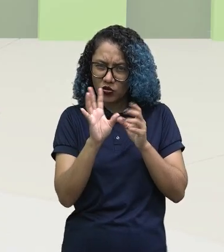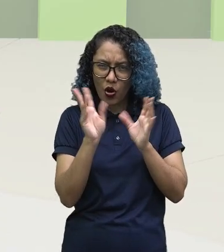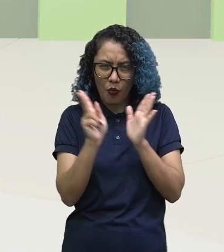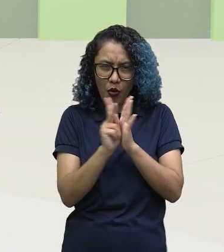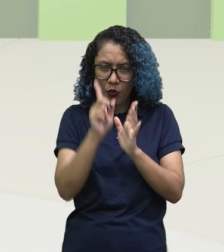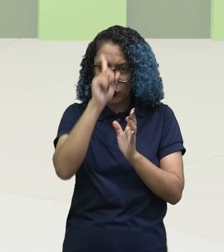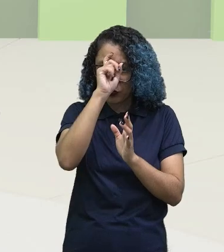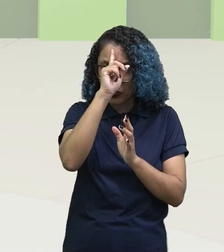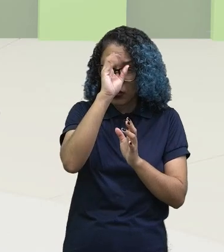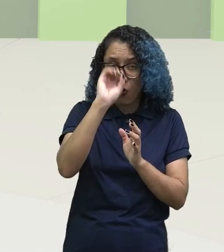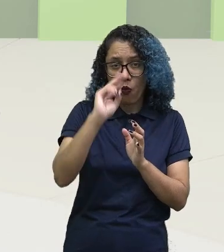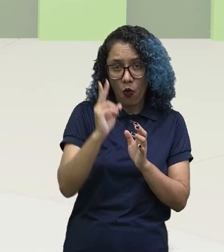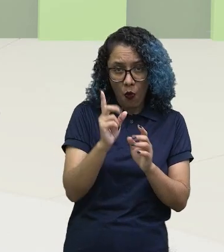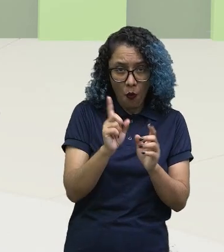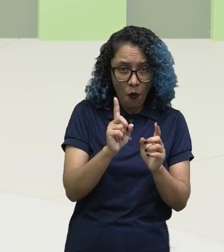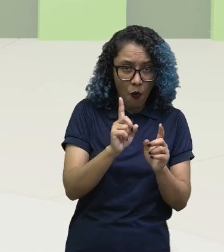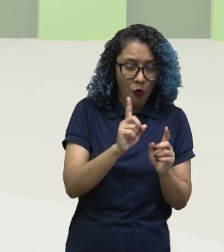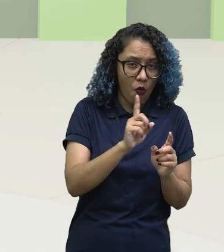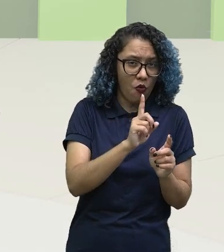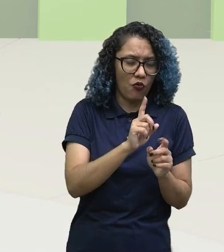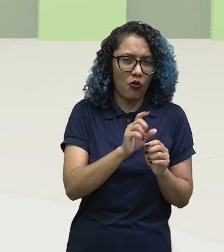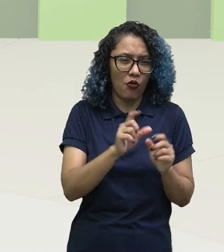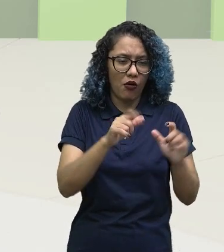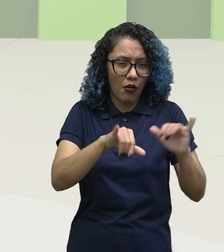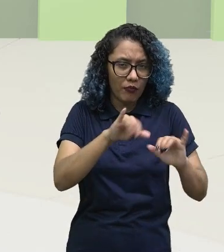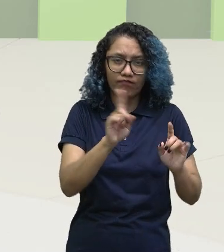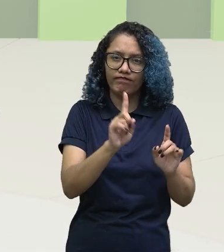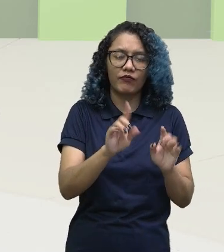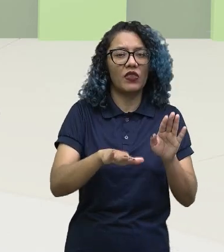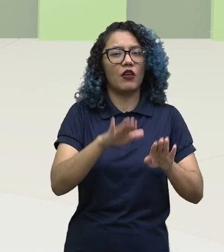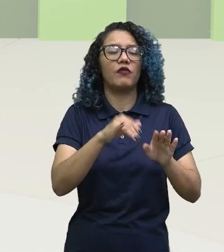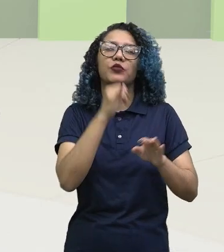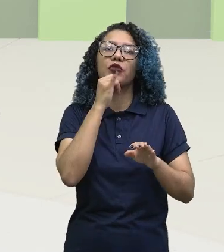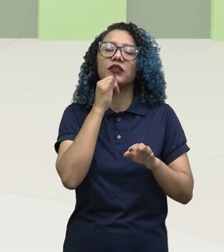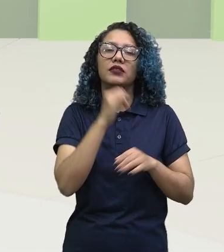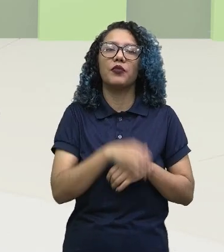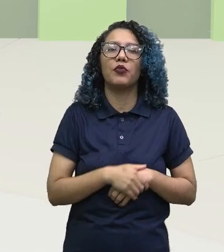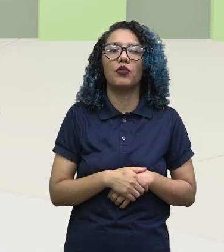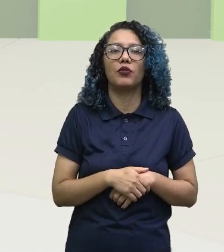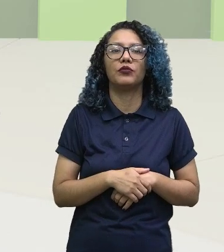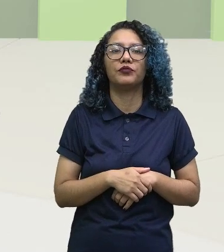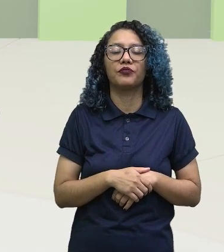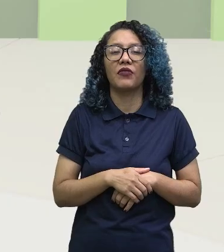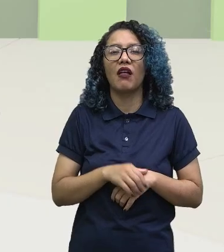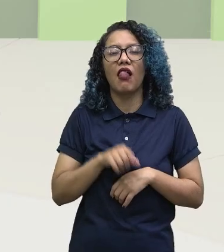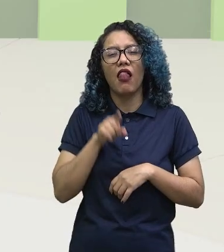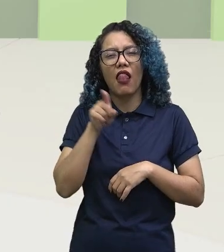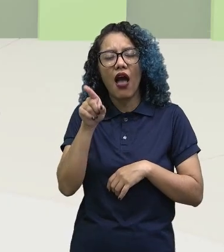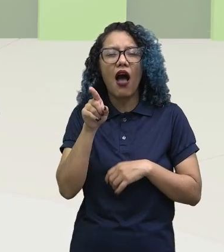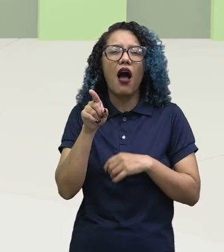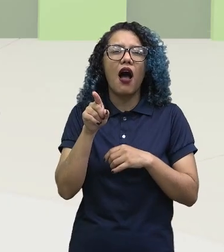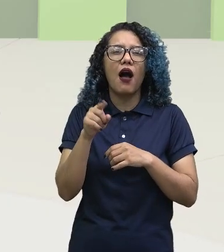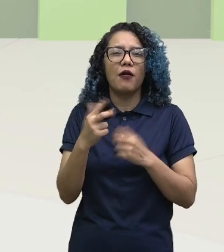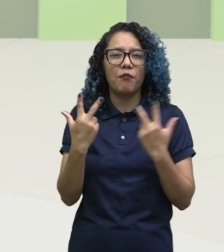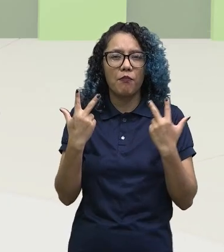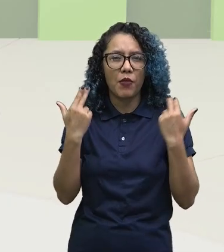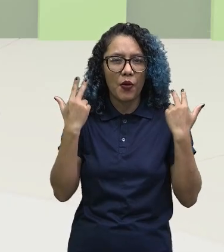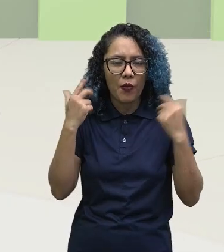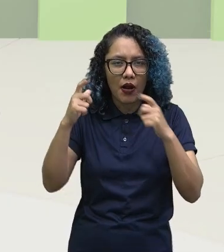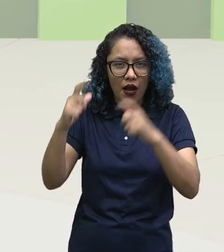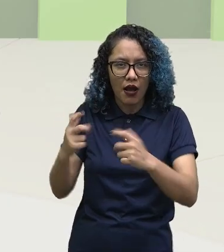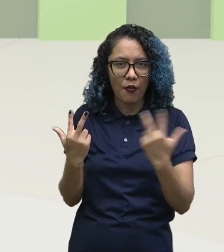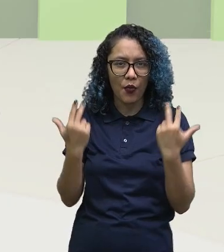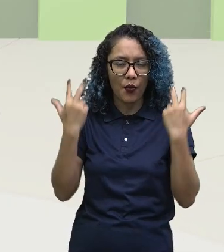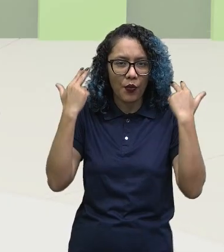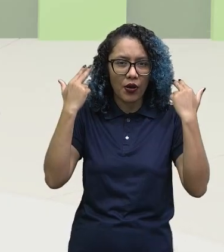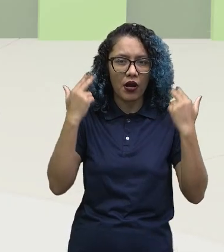você já deve ter ido, talvez no cabeleireiro, né? Ou no barbeiro. E aí lá a gente tem um pote onde